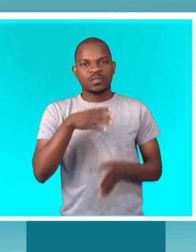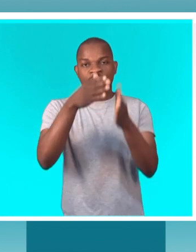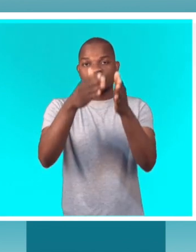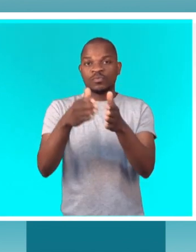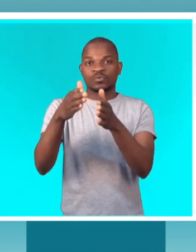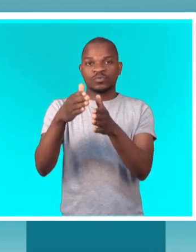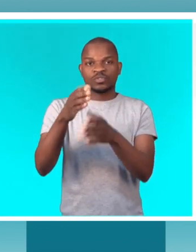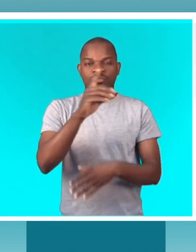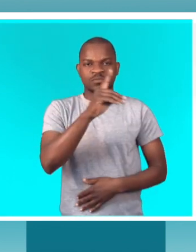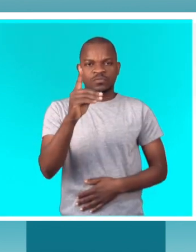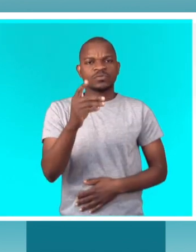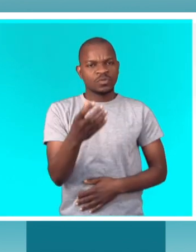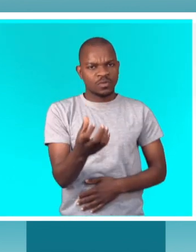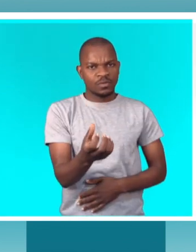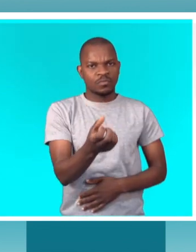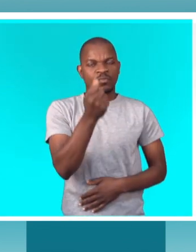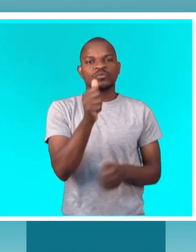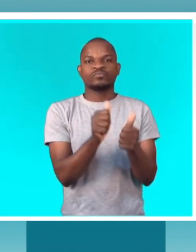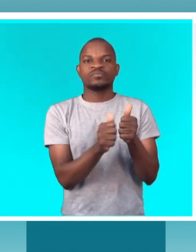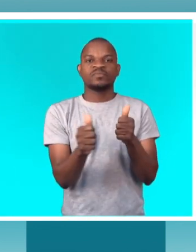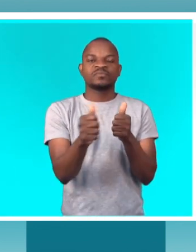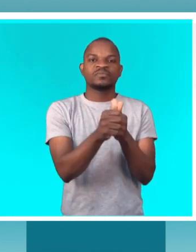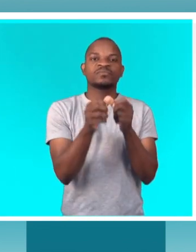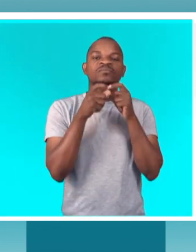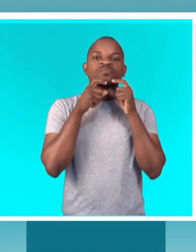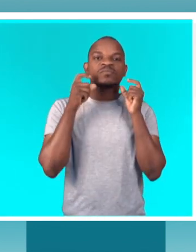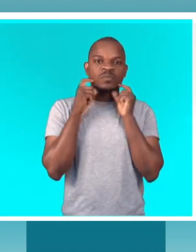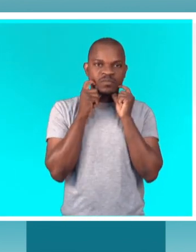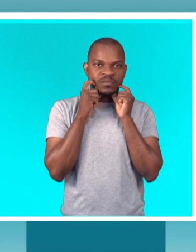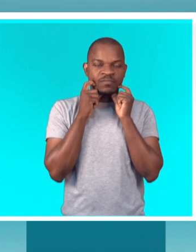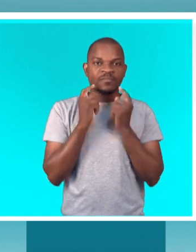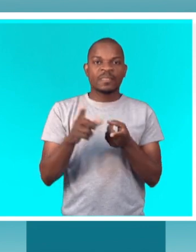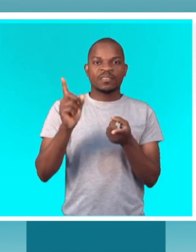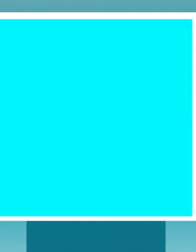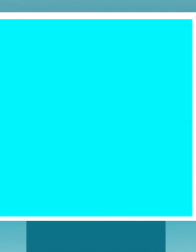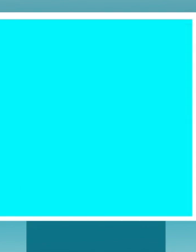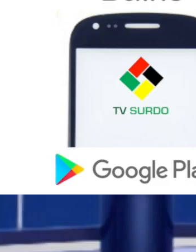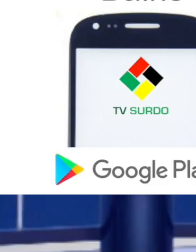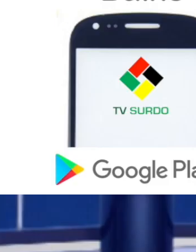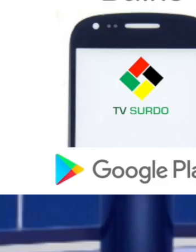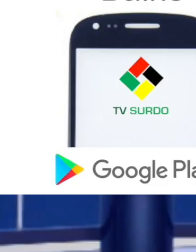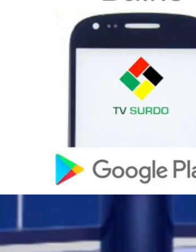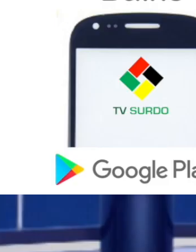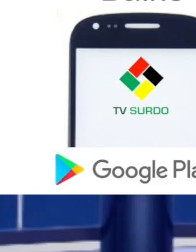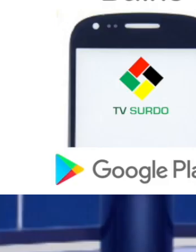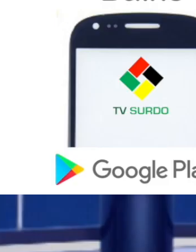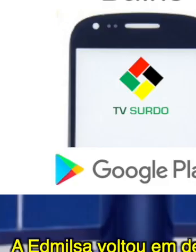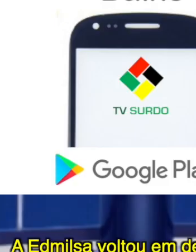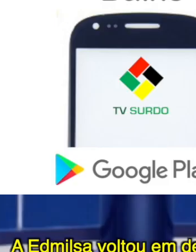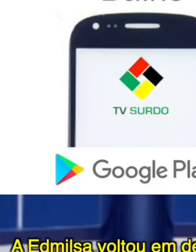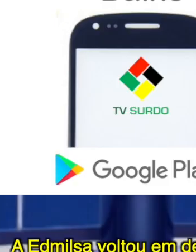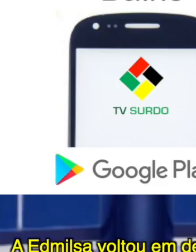pessoas com deficiência capazes de levar o nome de Moçambique para longe. A